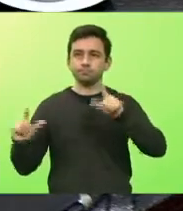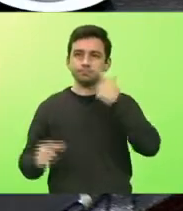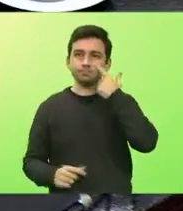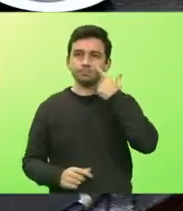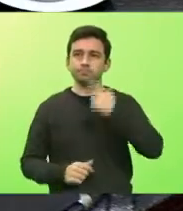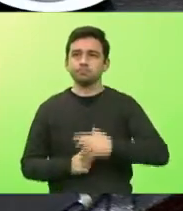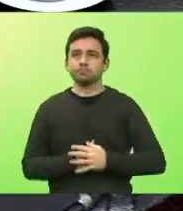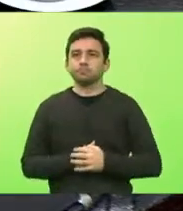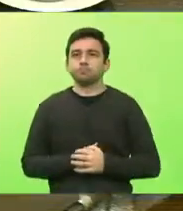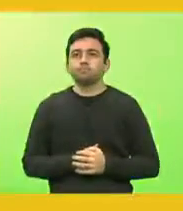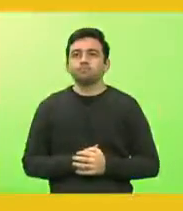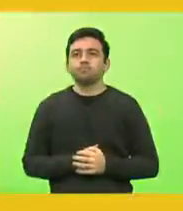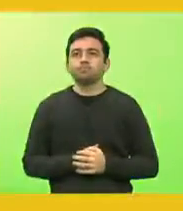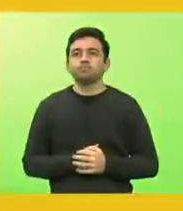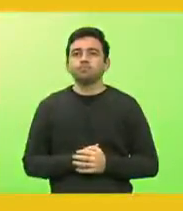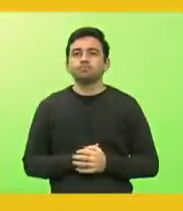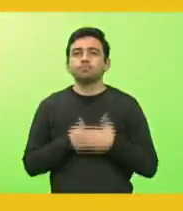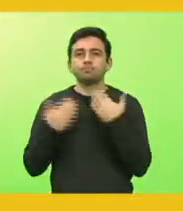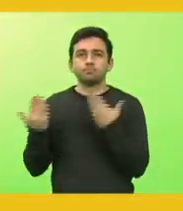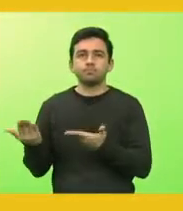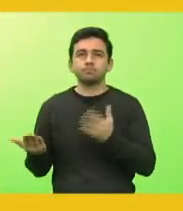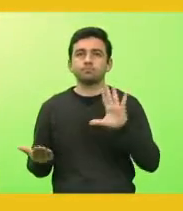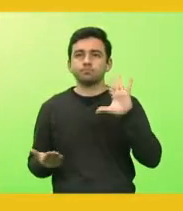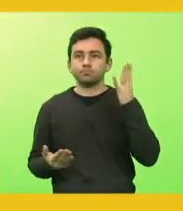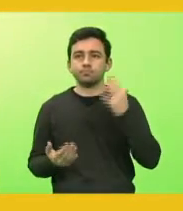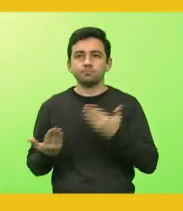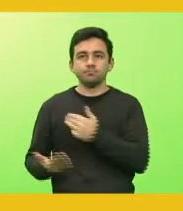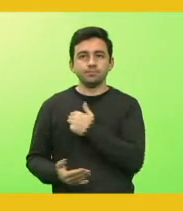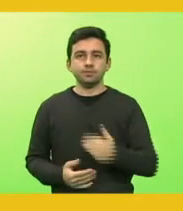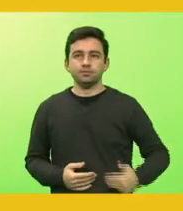o primeiro slide. Nesta ocasião, a